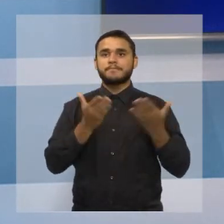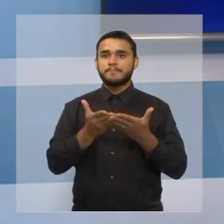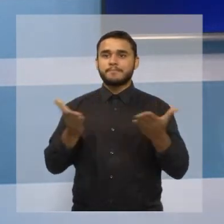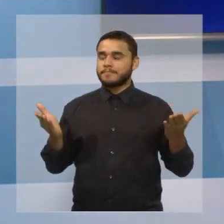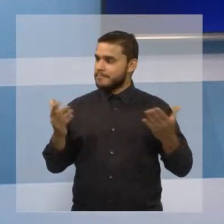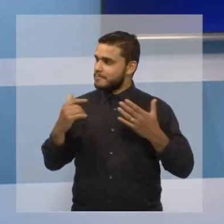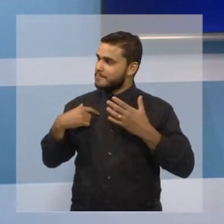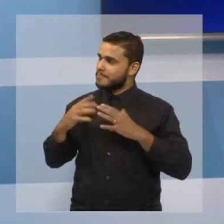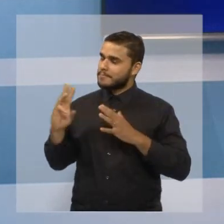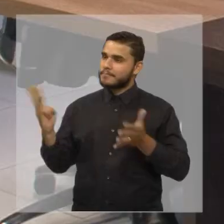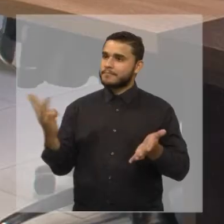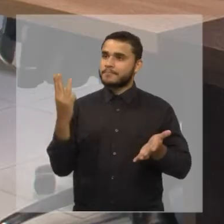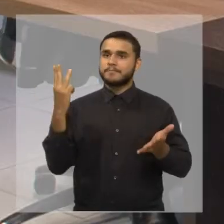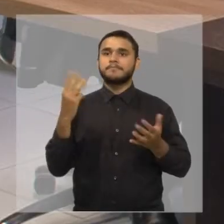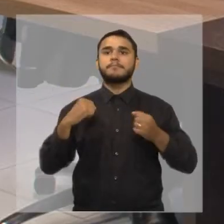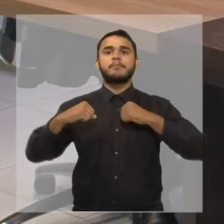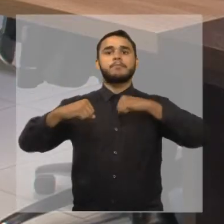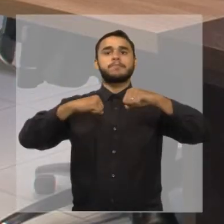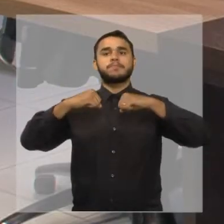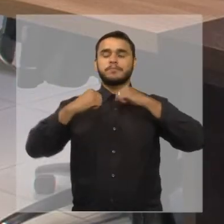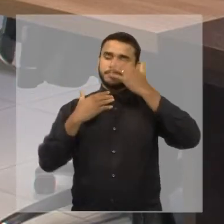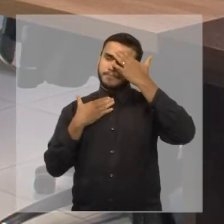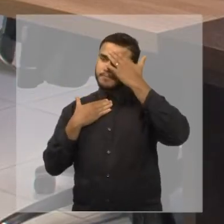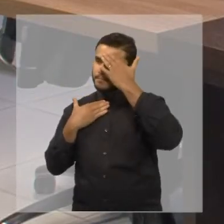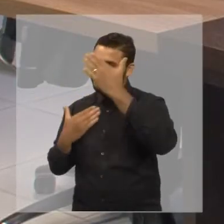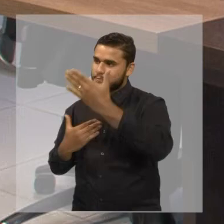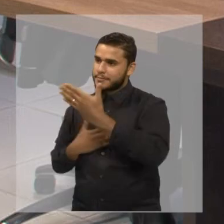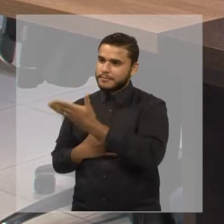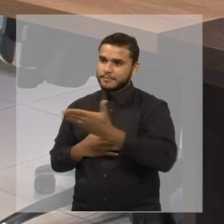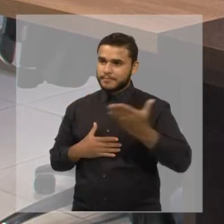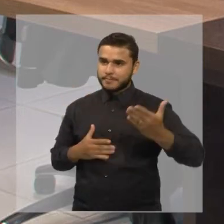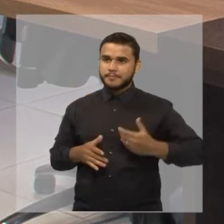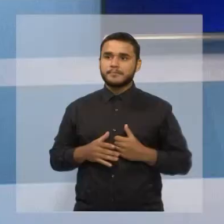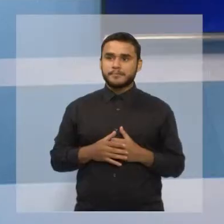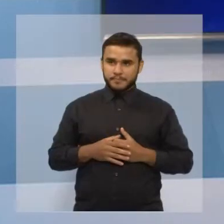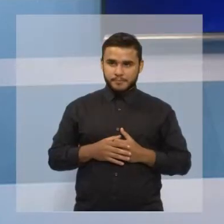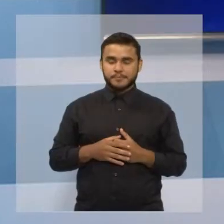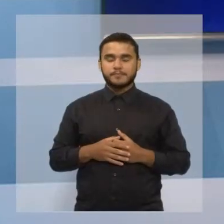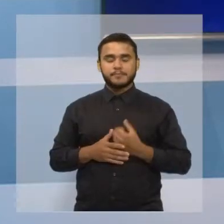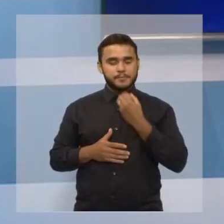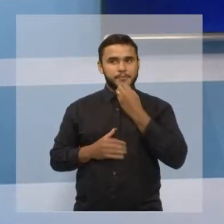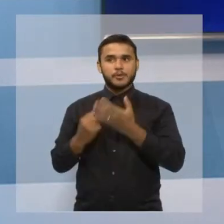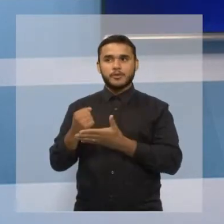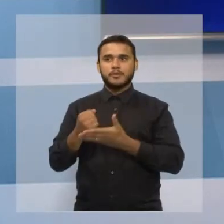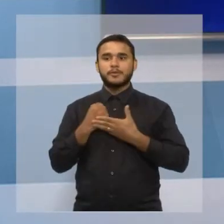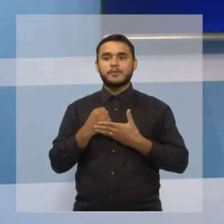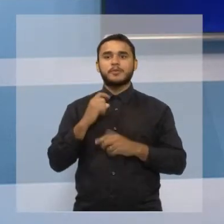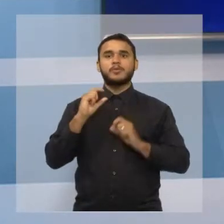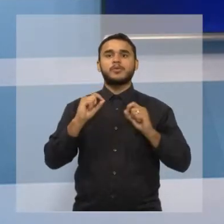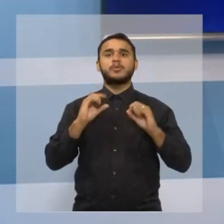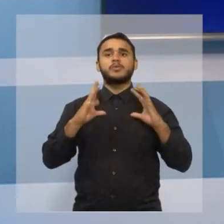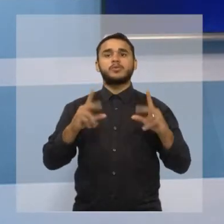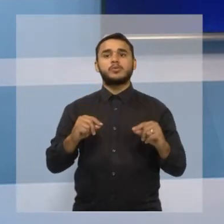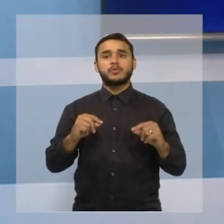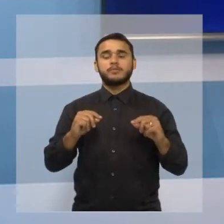vocês, debatedores, idem, pela colaboração de aqui vir para nos ajudar a refletir sobre todas